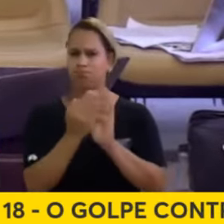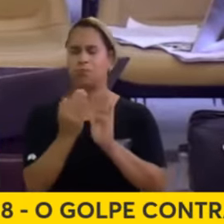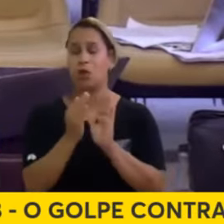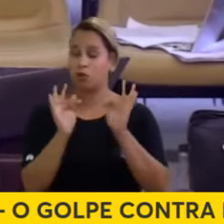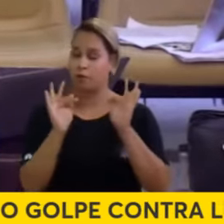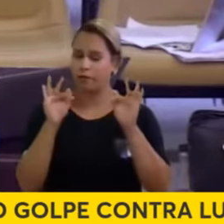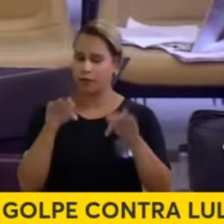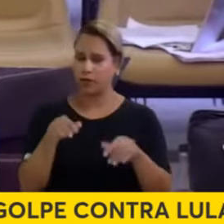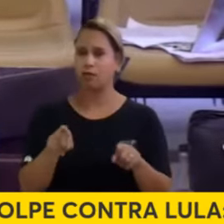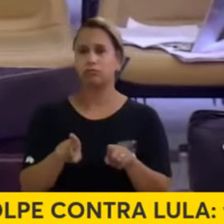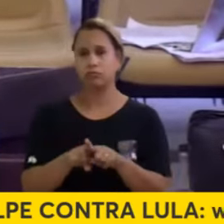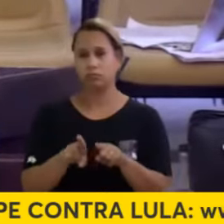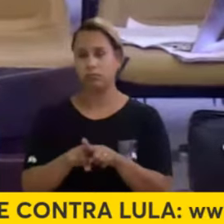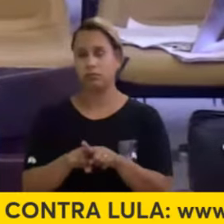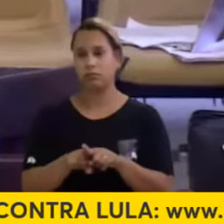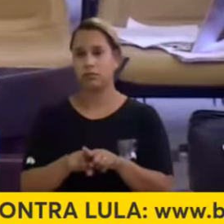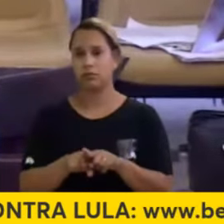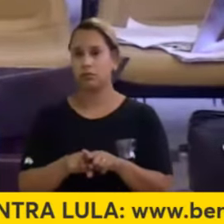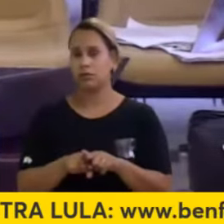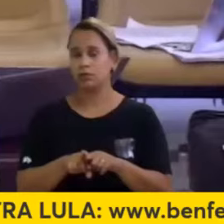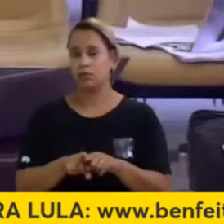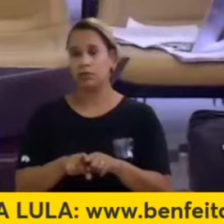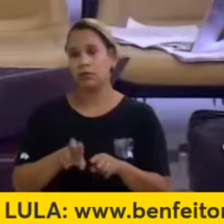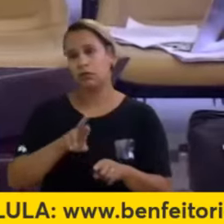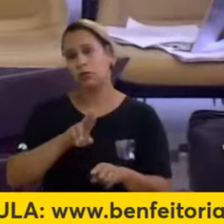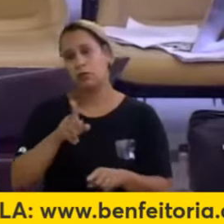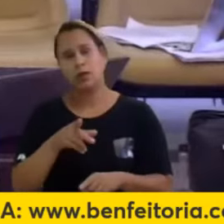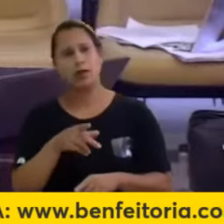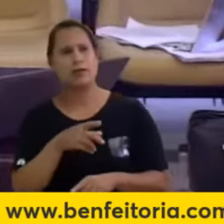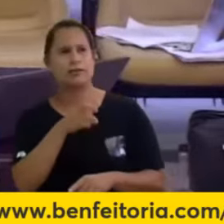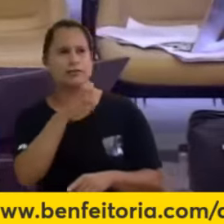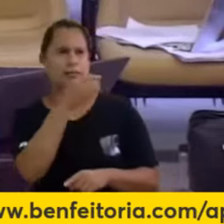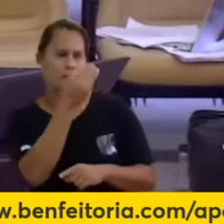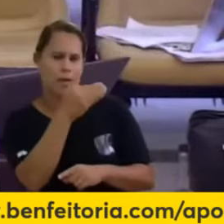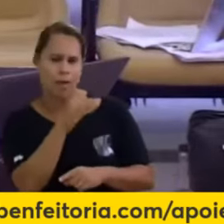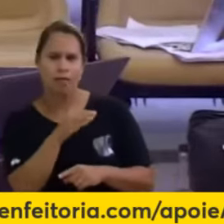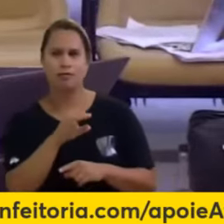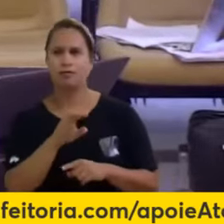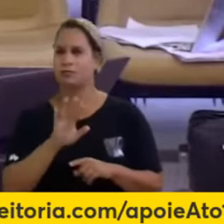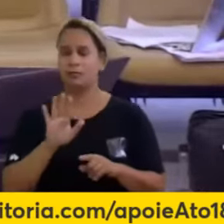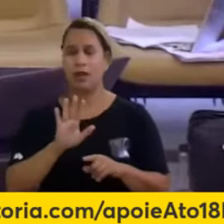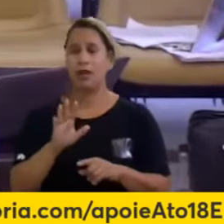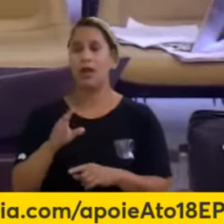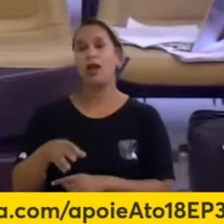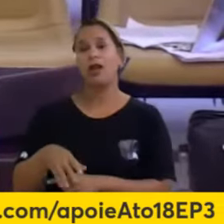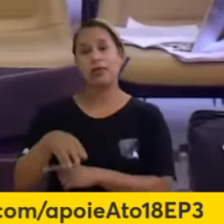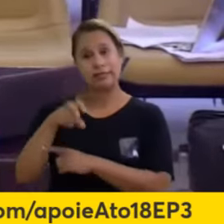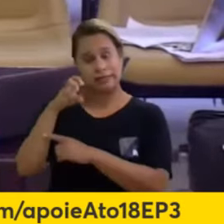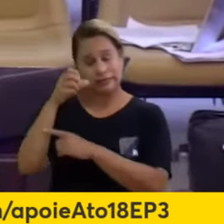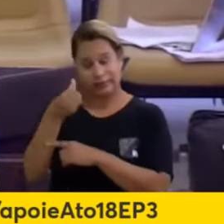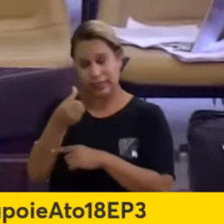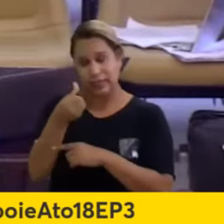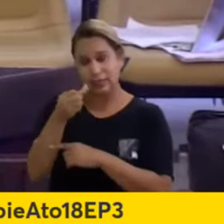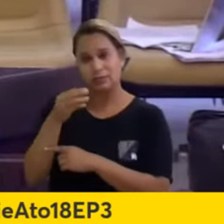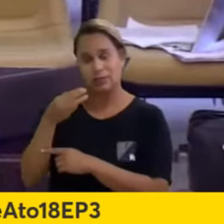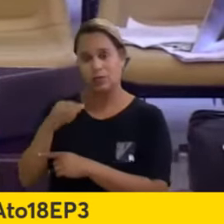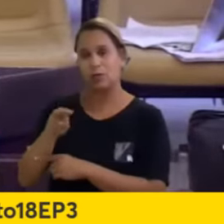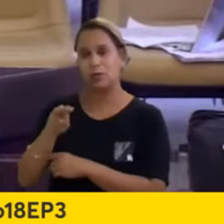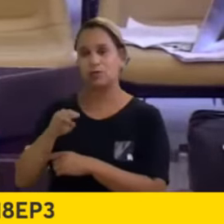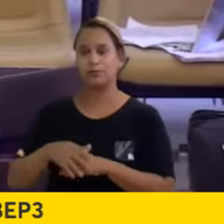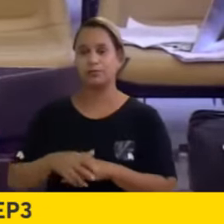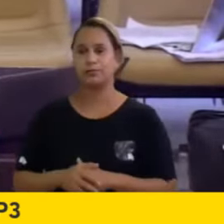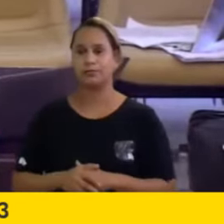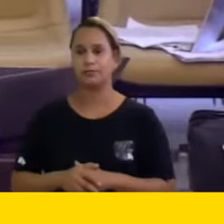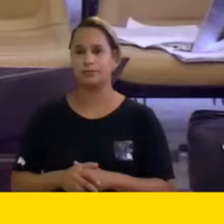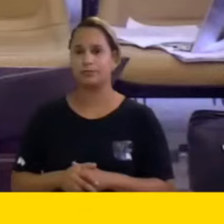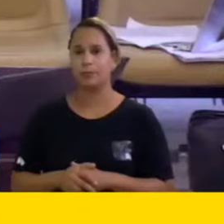5,5 não é 21 São seis Vamos enfrentar os 6 milhões então para isso vieram os critérios O primeiro é o da circunscrição eleitoral que se